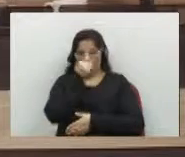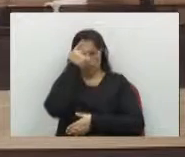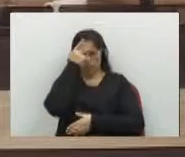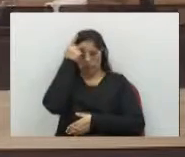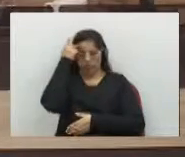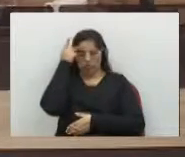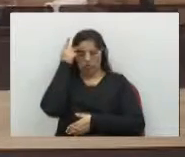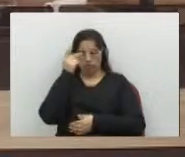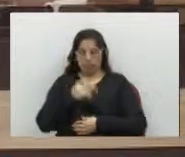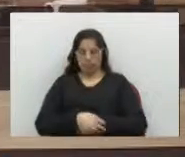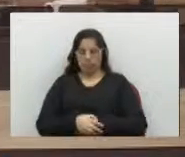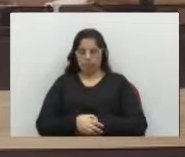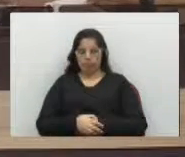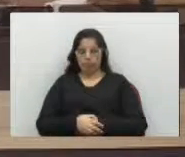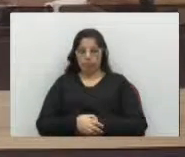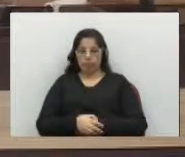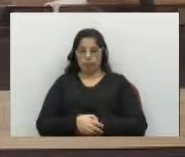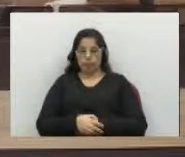prefeito. Requerimento